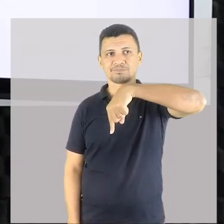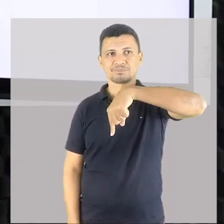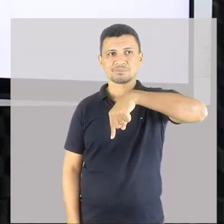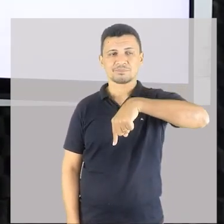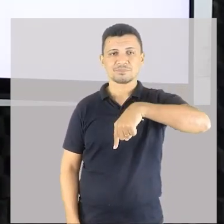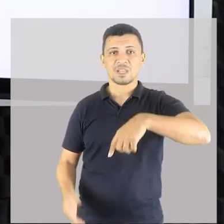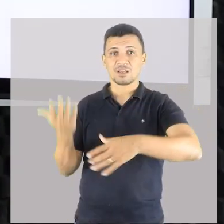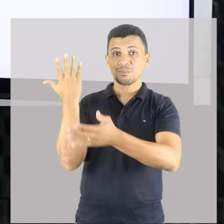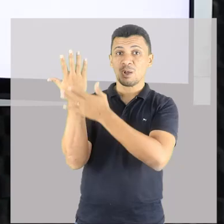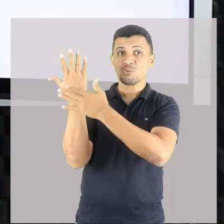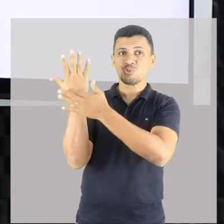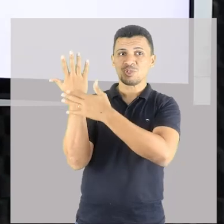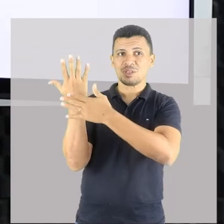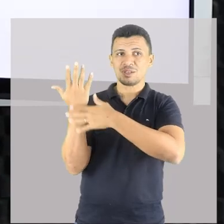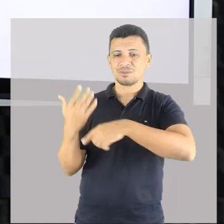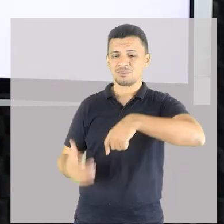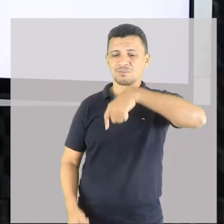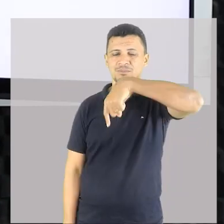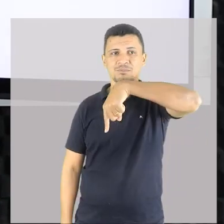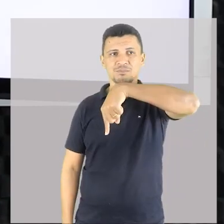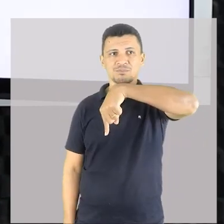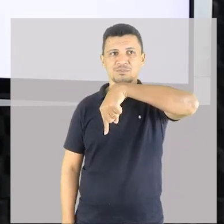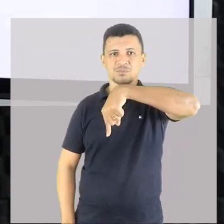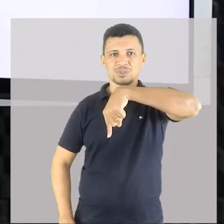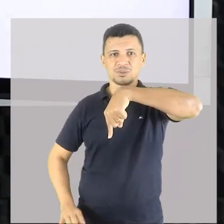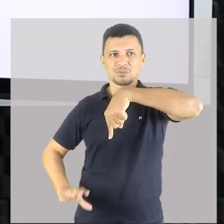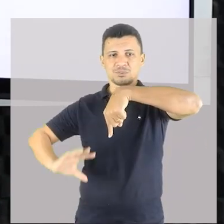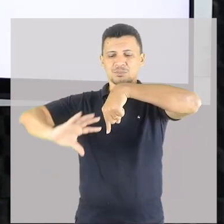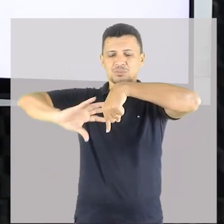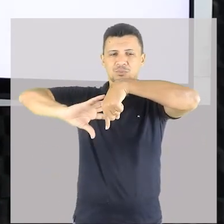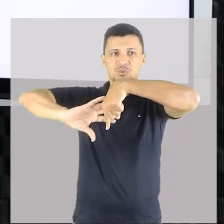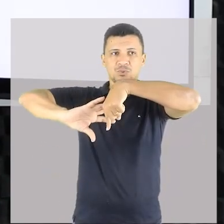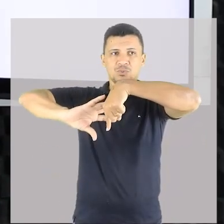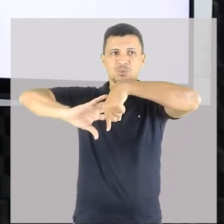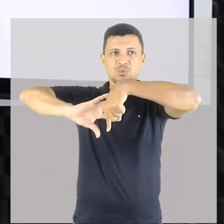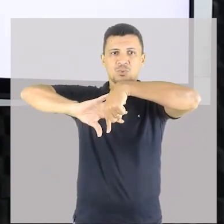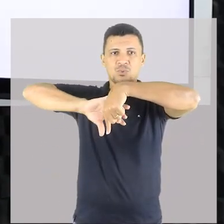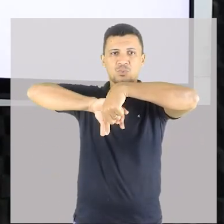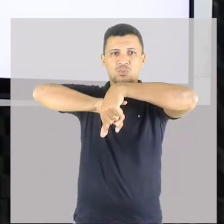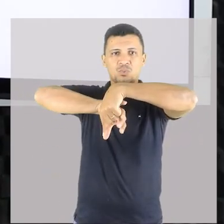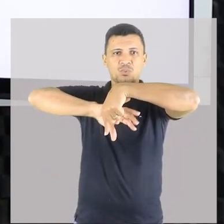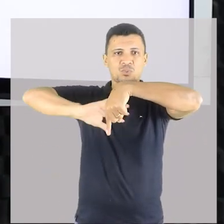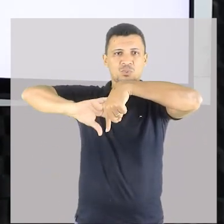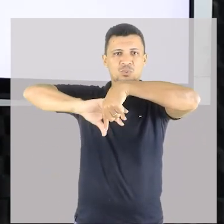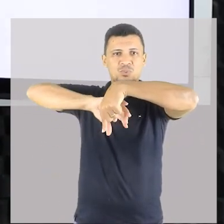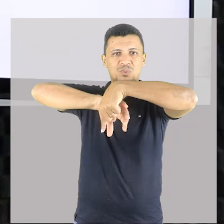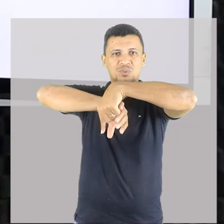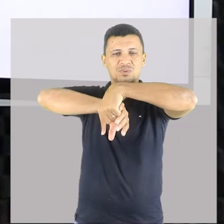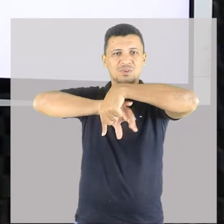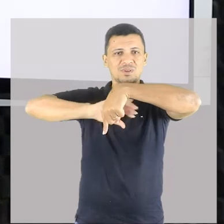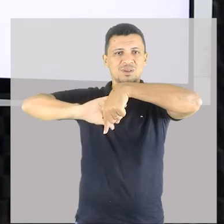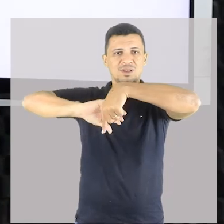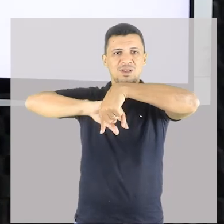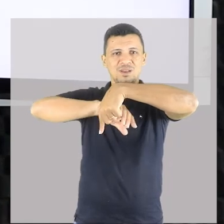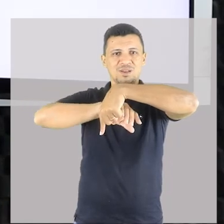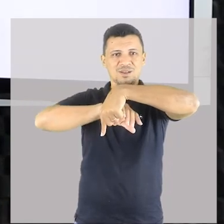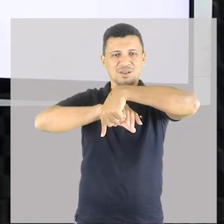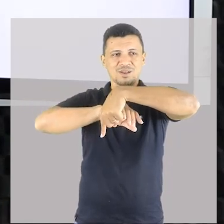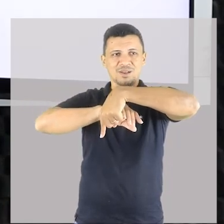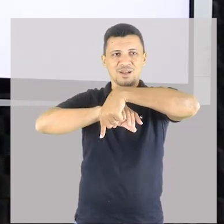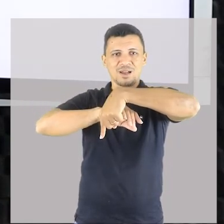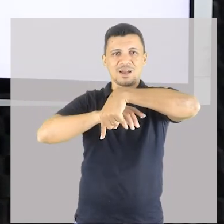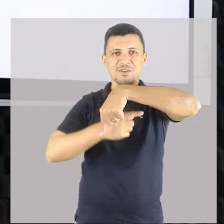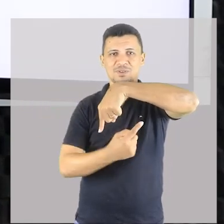Mão direita, polegar no sentido da corrente, fecha aí a mão, ó. Aí a corrente... Aí as linhas de campo vão ter